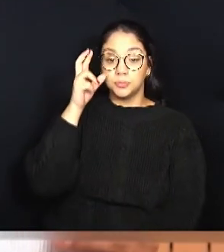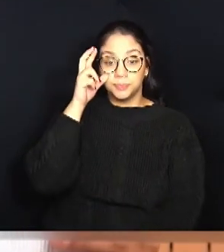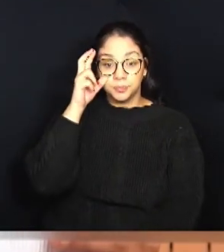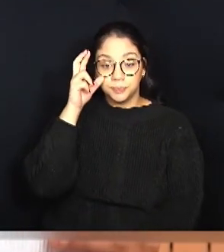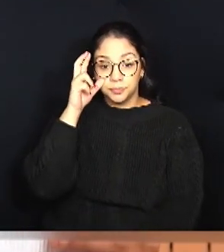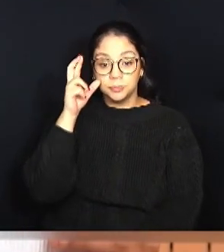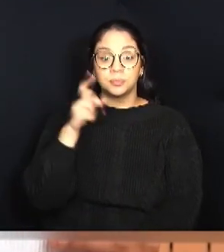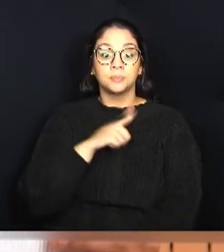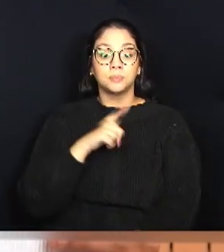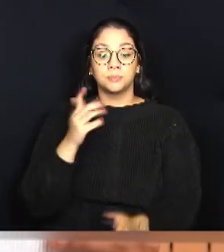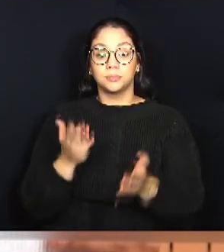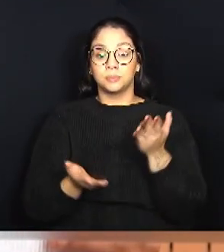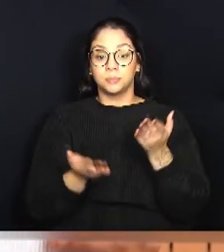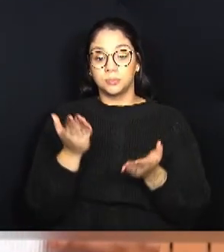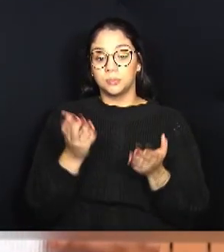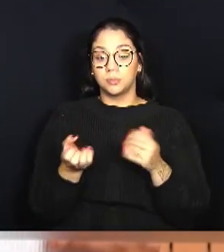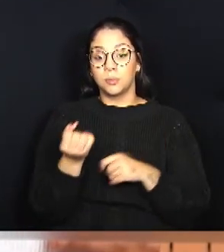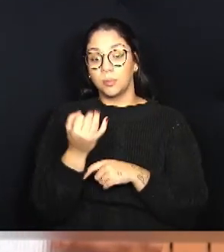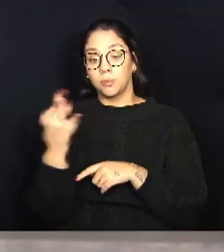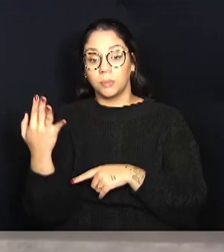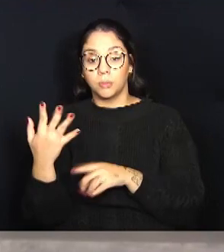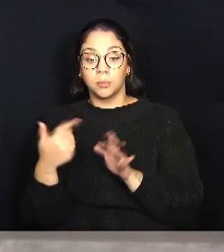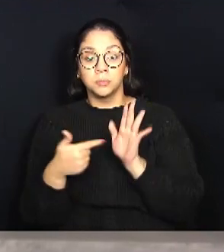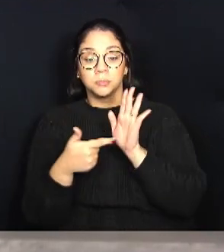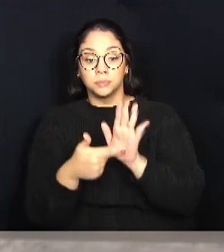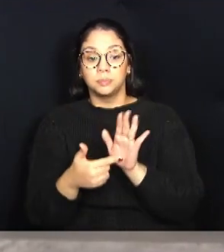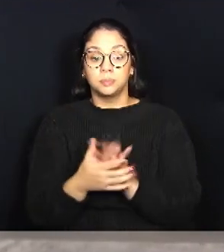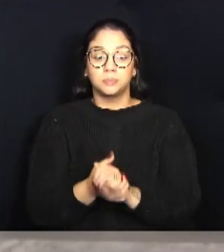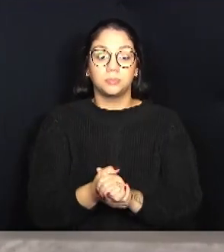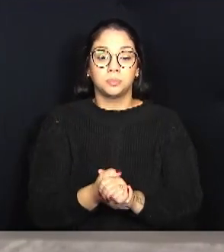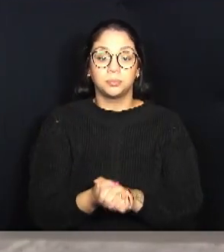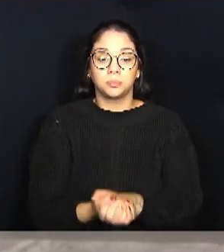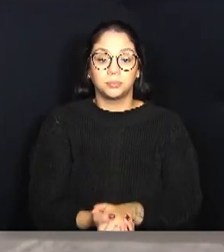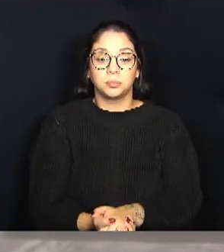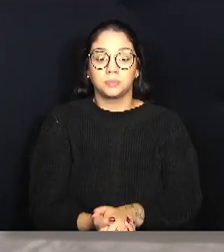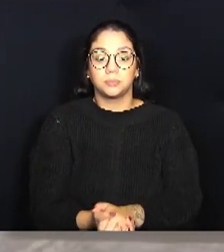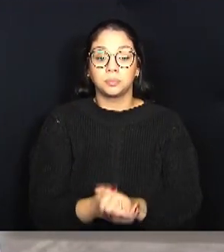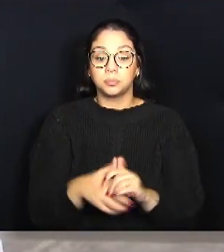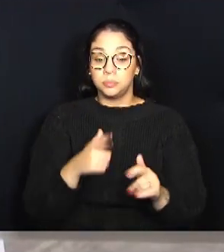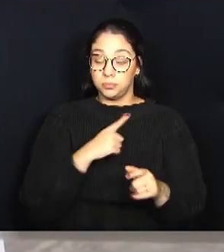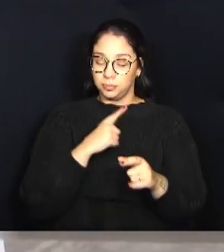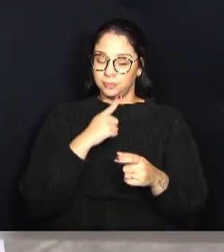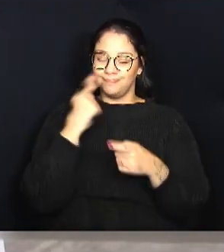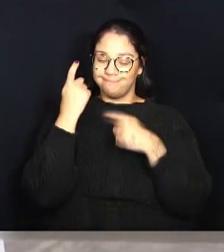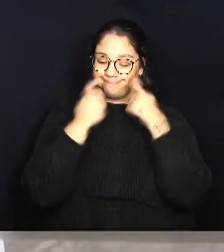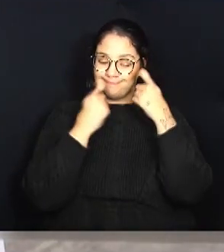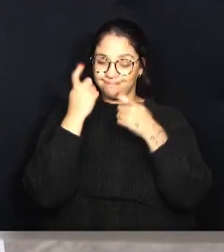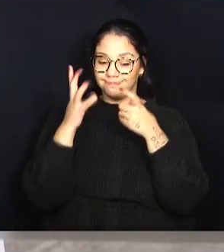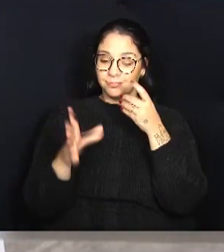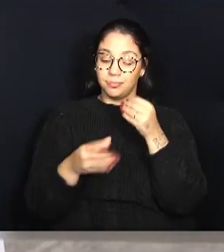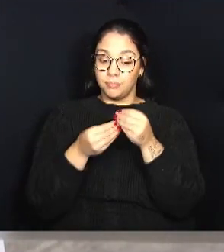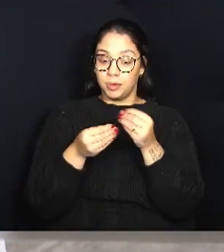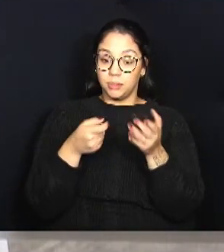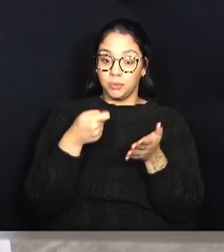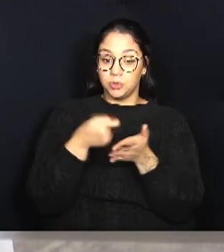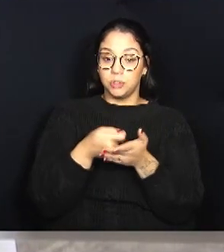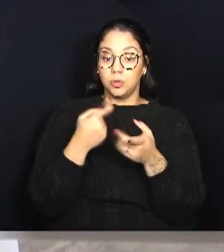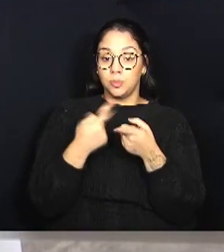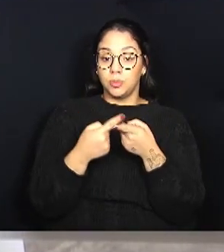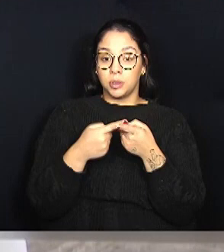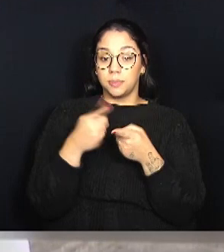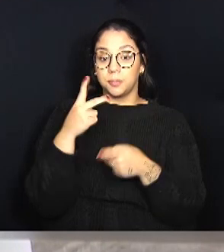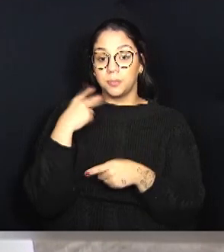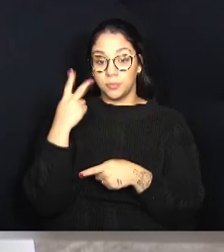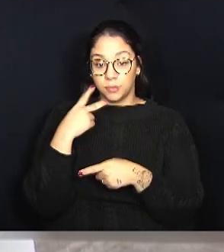fez um balanço dos números apresentados. A gente tem uma preocupação em questão das emendas positivas, porque os vereadores